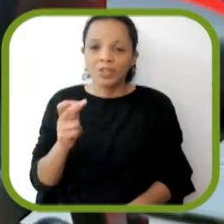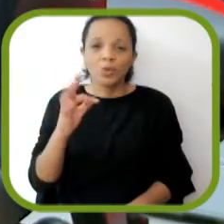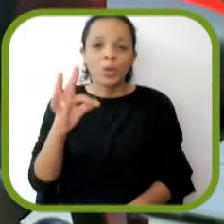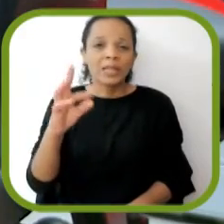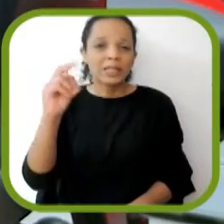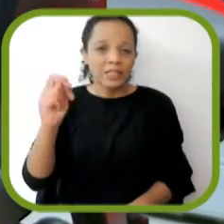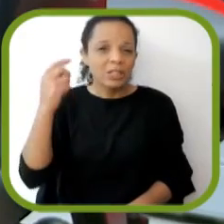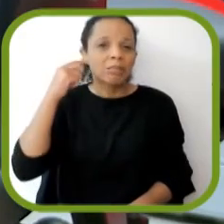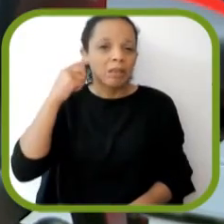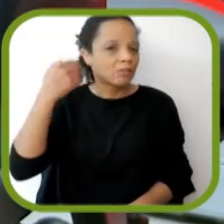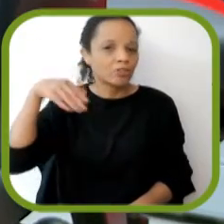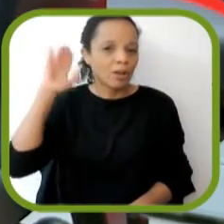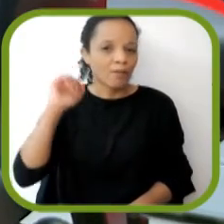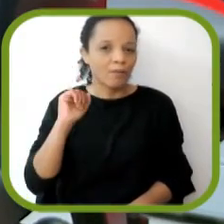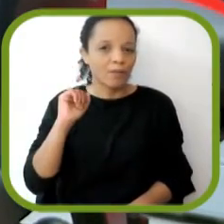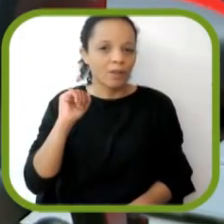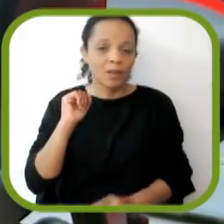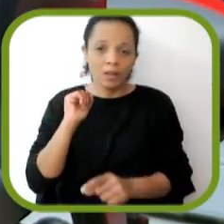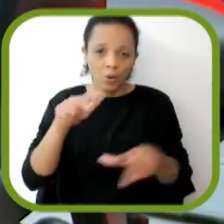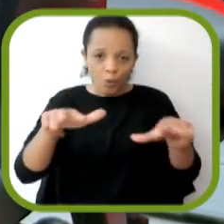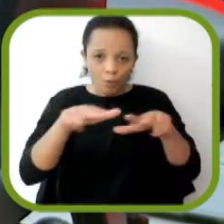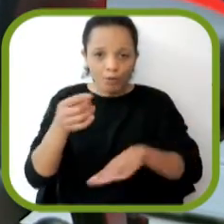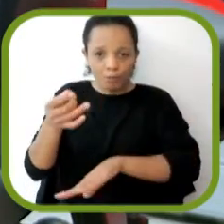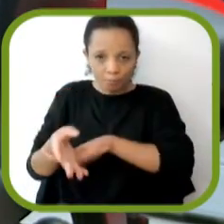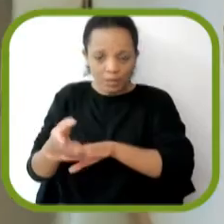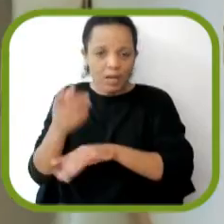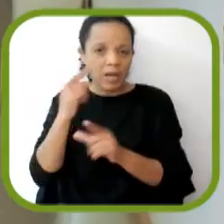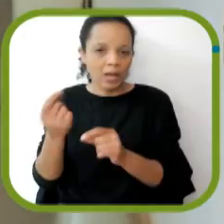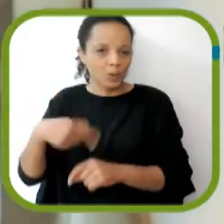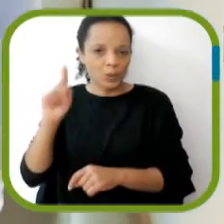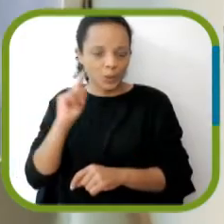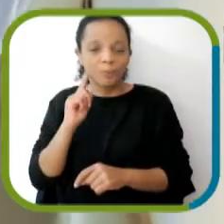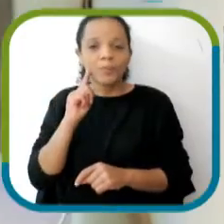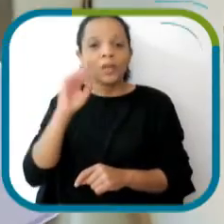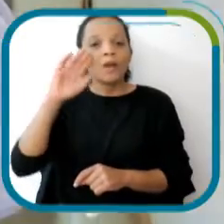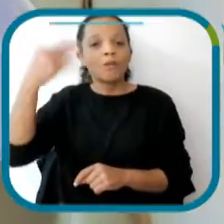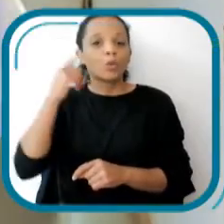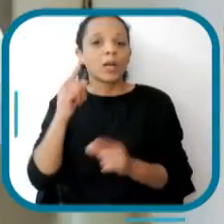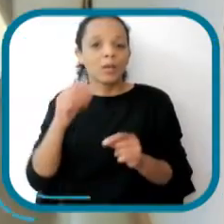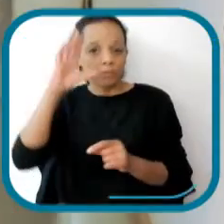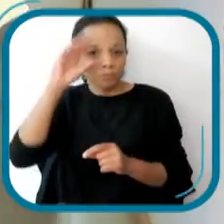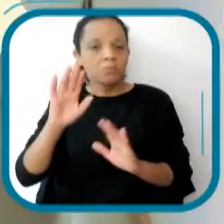Passaram 43 anos e o vídeo não matou a rádio. Apesar de o futuro da rádio